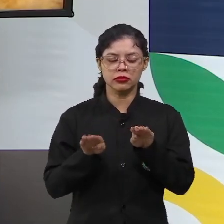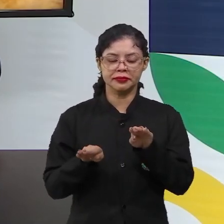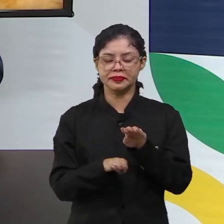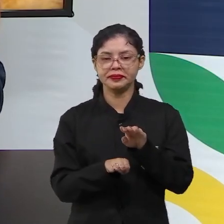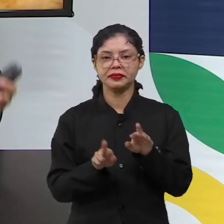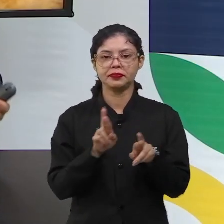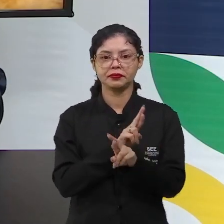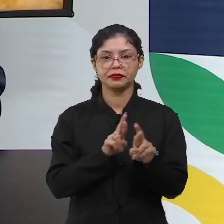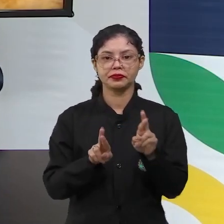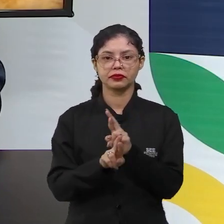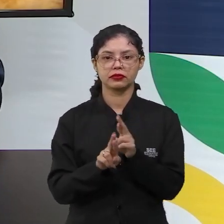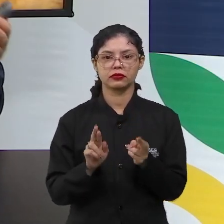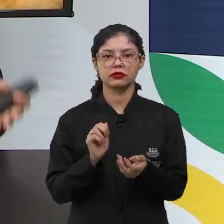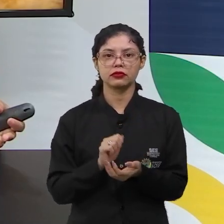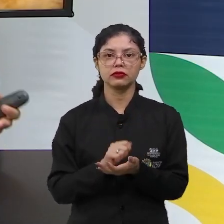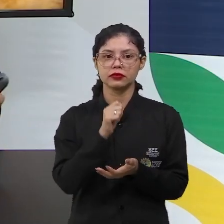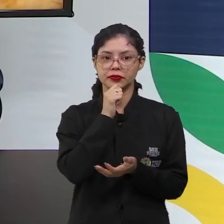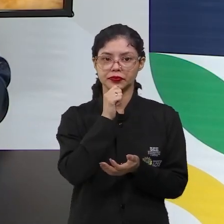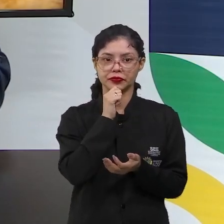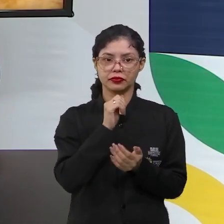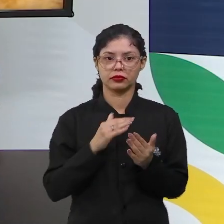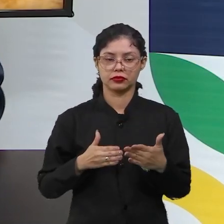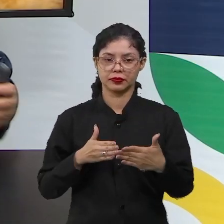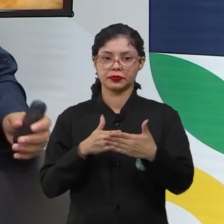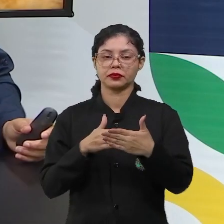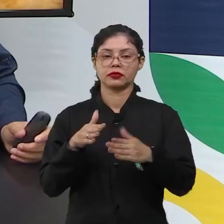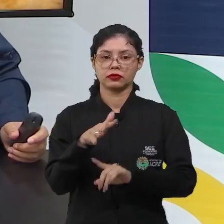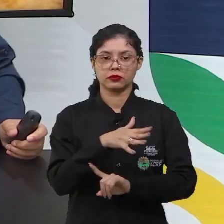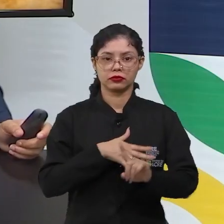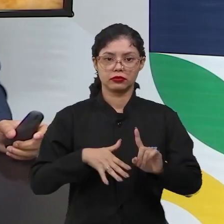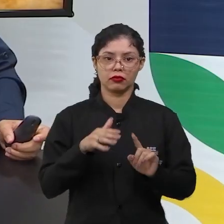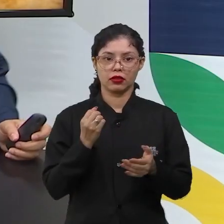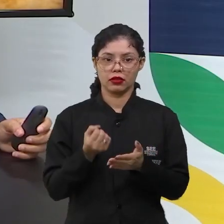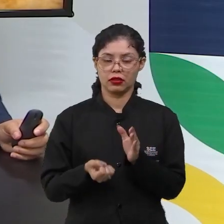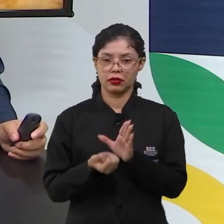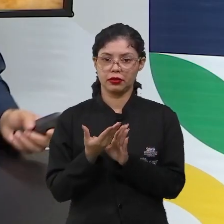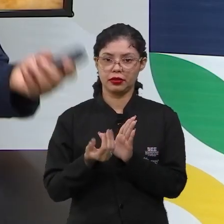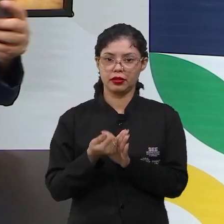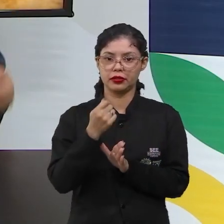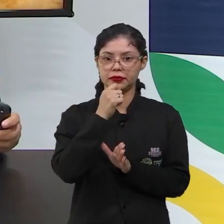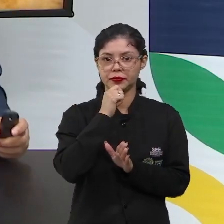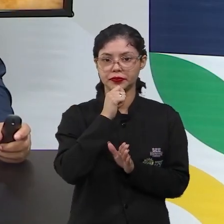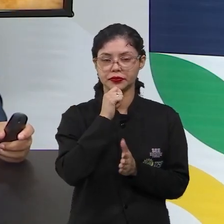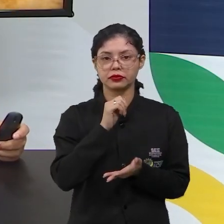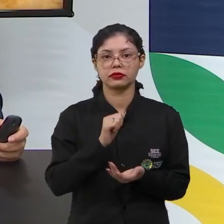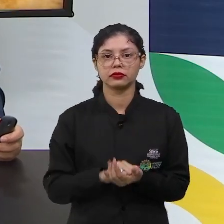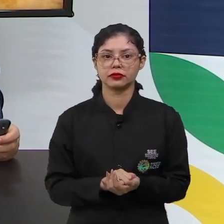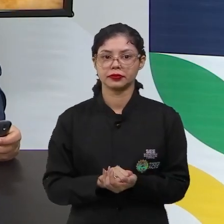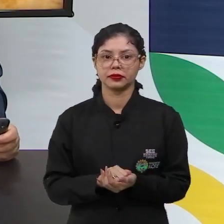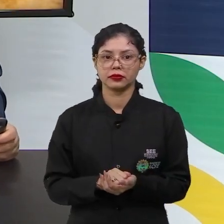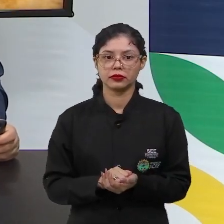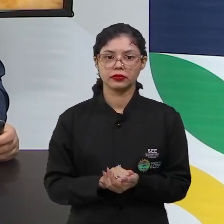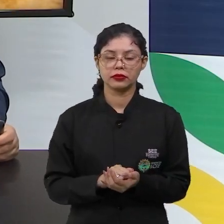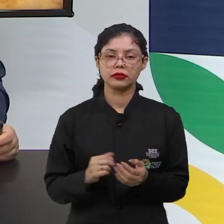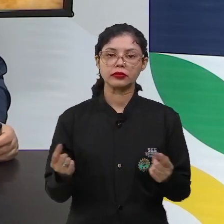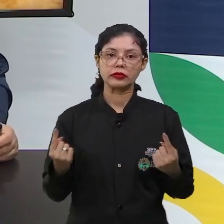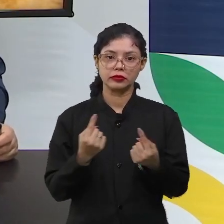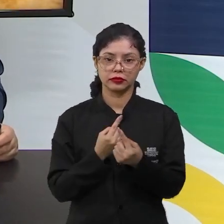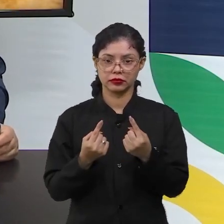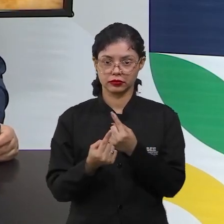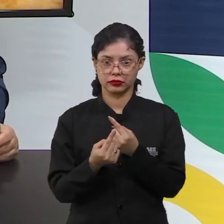desigualdades relacionadas a impacto ambiental que podem sim gerar conflitos atuais entre os